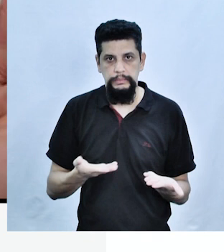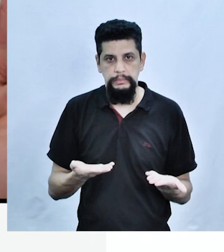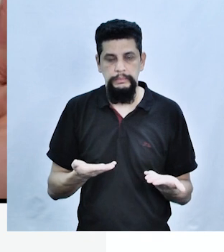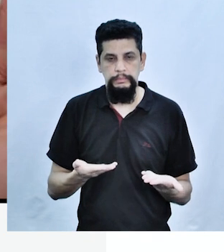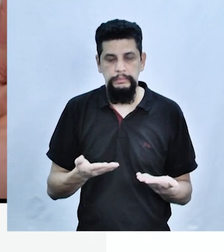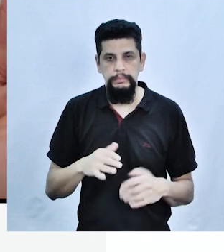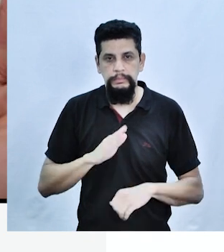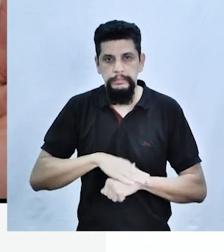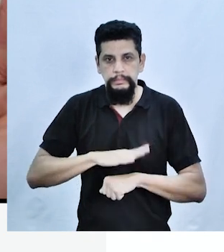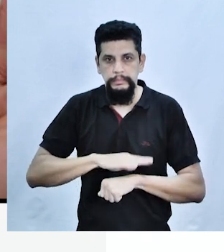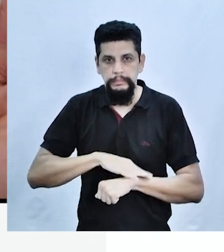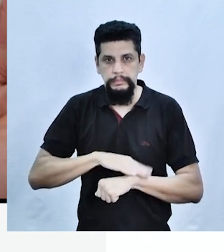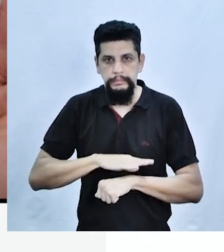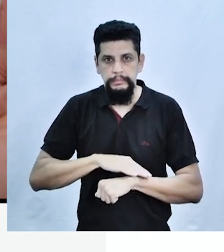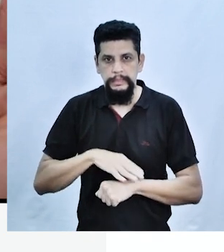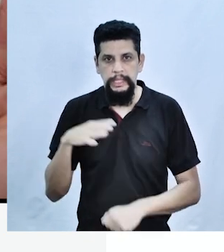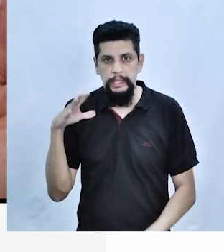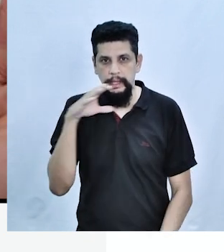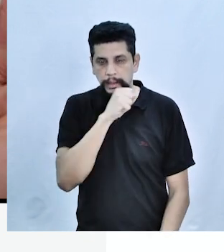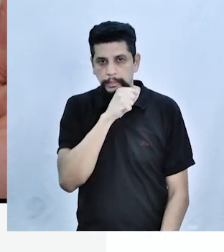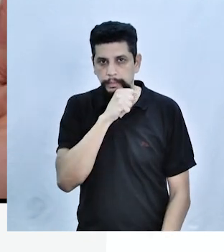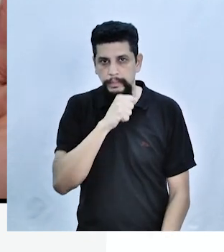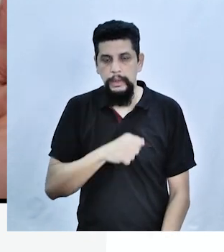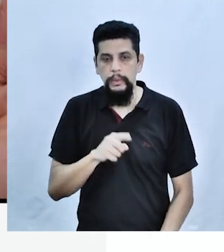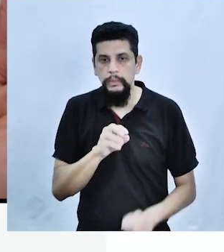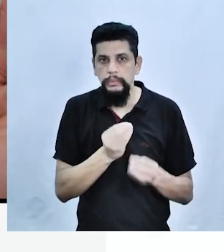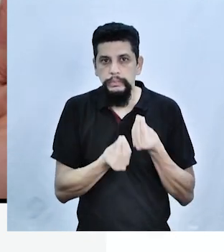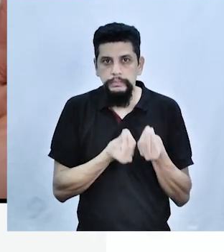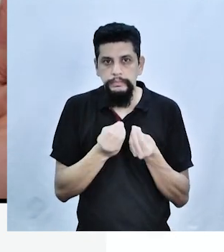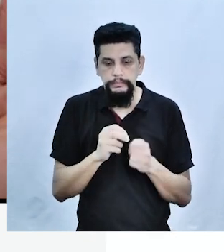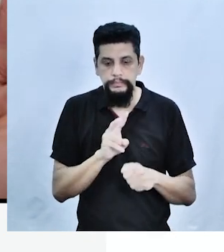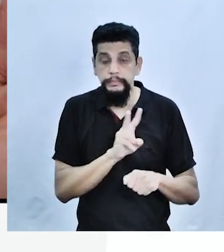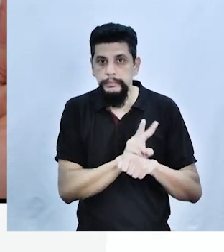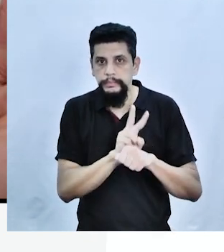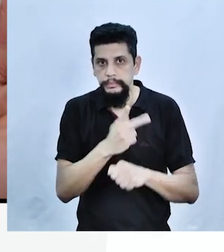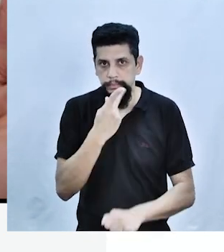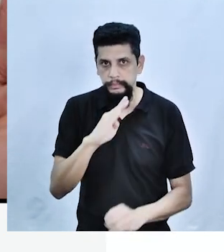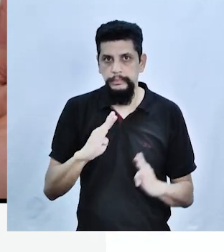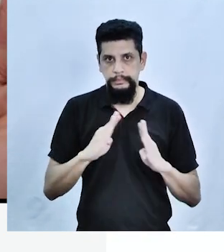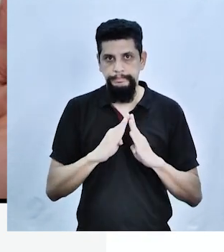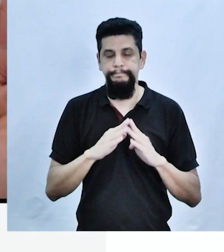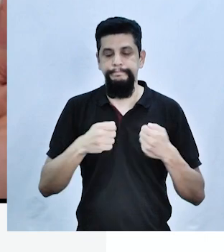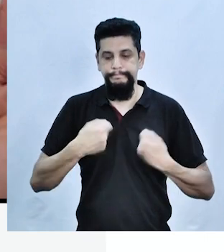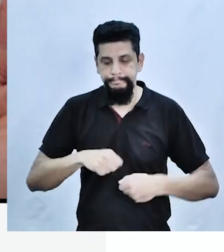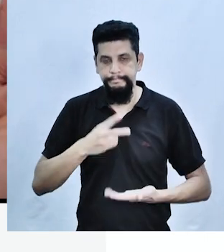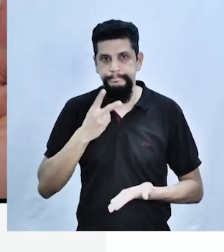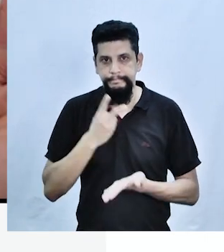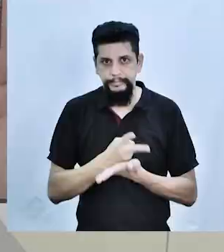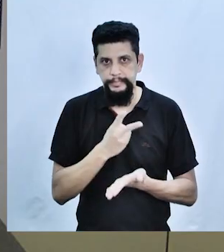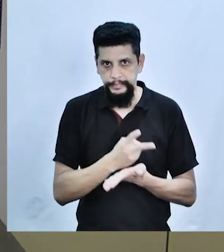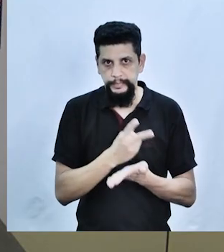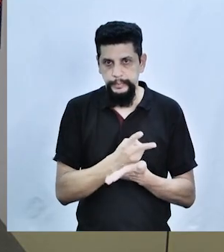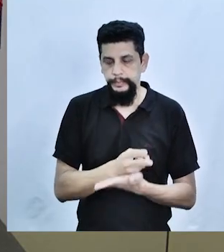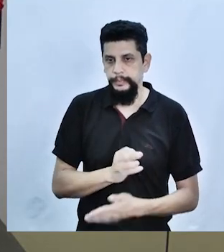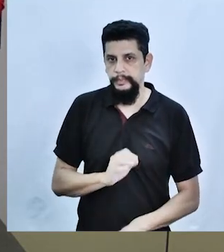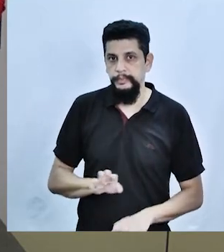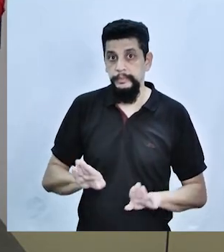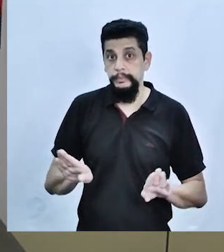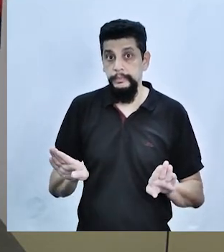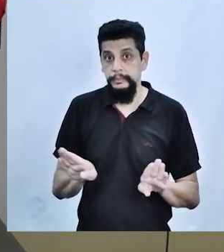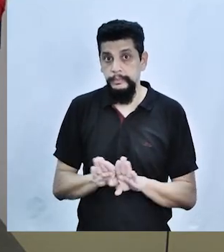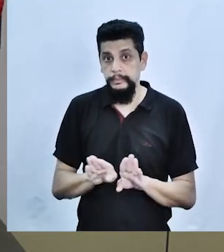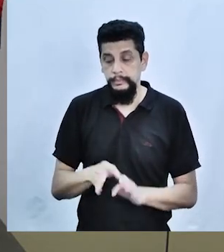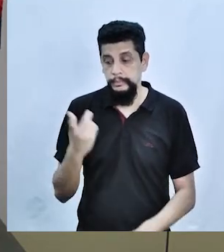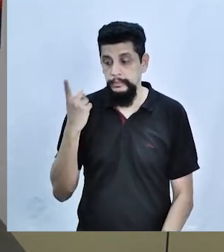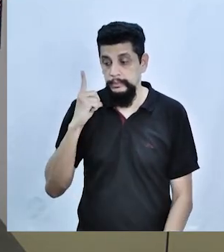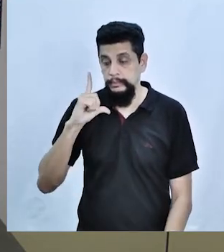gente poder passar por isso o mais rápido possível. Como que estão os cuidados aí na sua casa? Precisam continuar, não é mesmo?